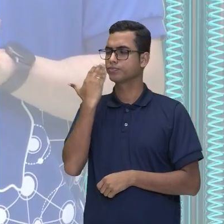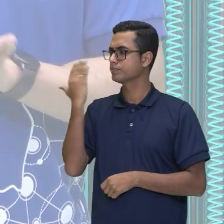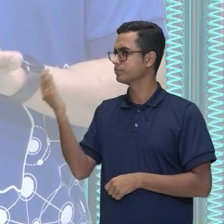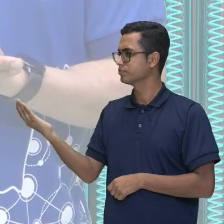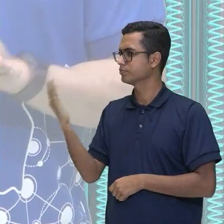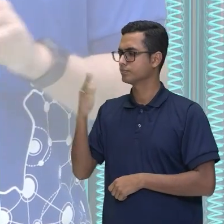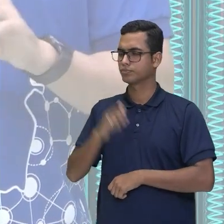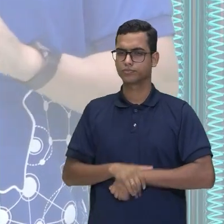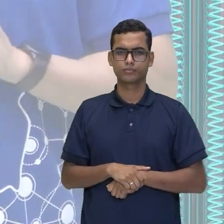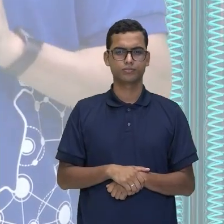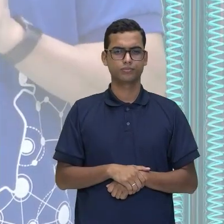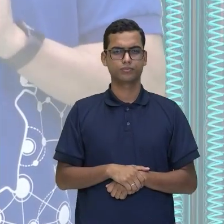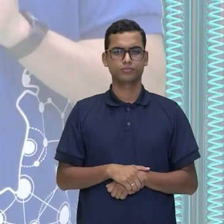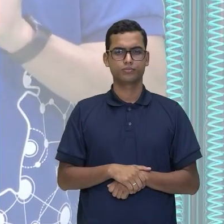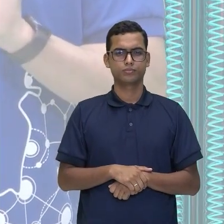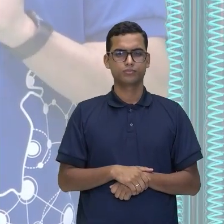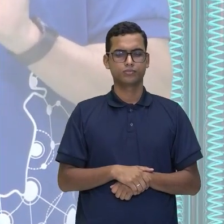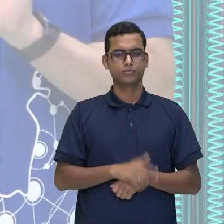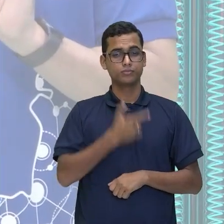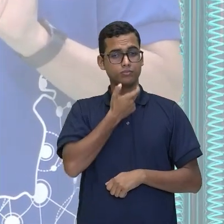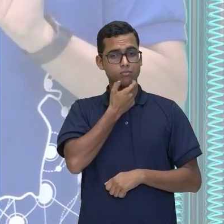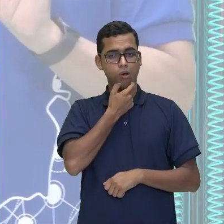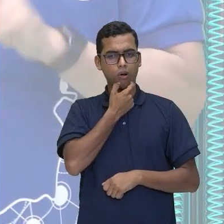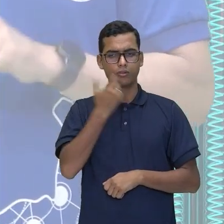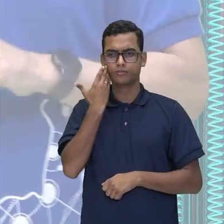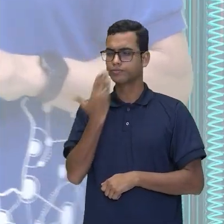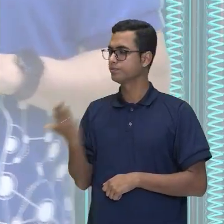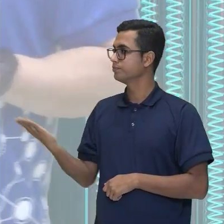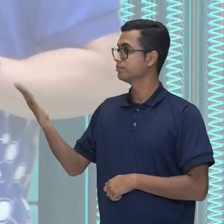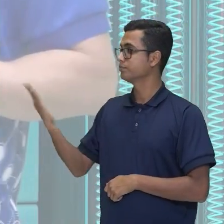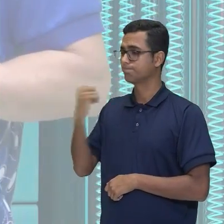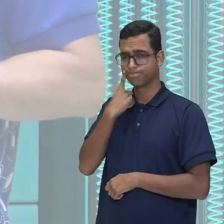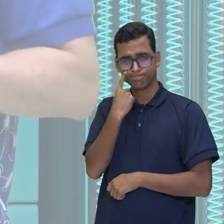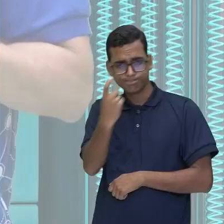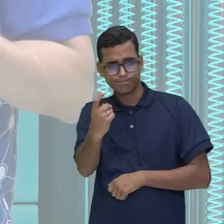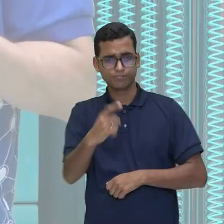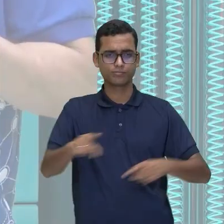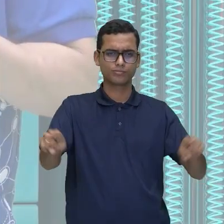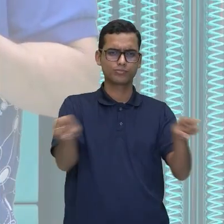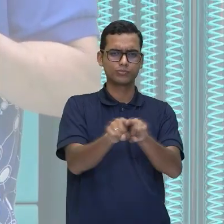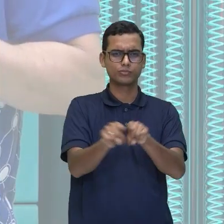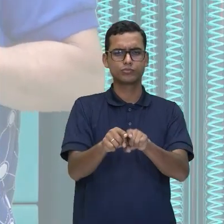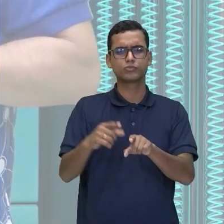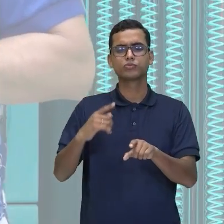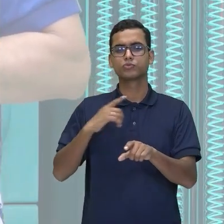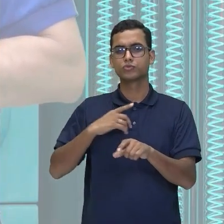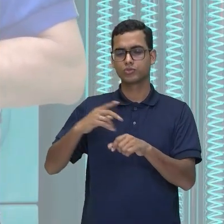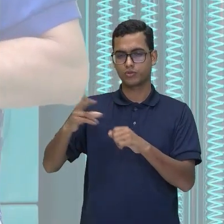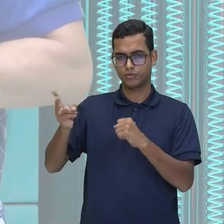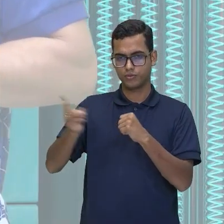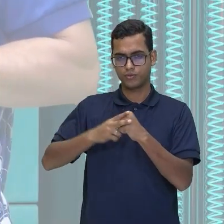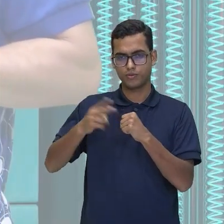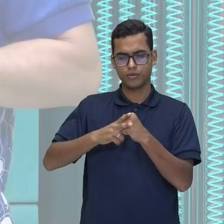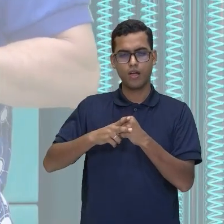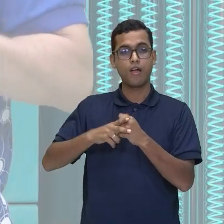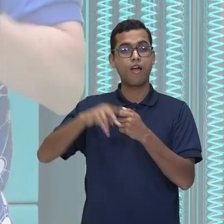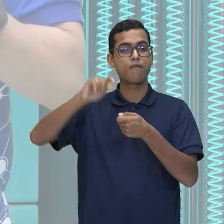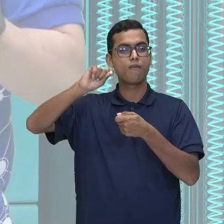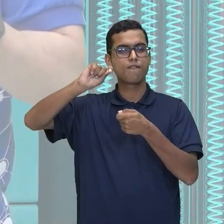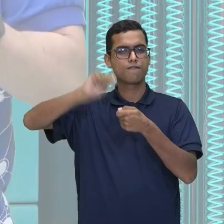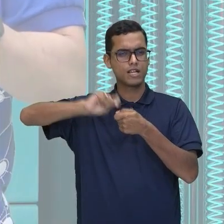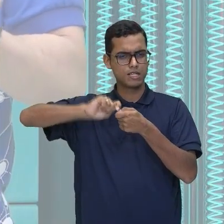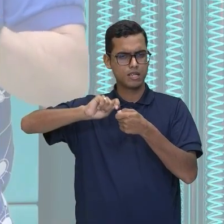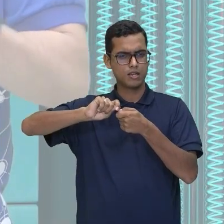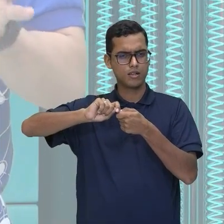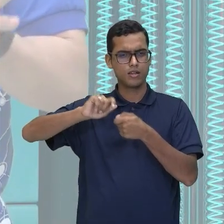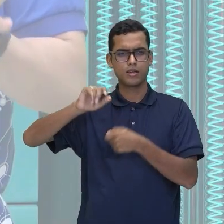Do it immediately. Olha só, aqui é muito interessante isso aqui. Do it, o verbo fazer, tá? Faça-o. O it, né,